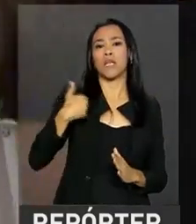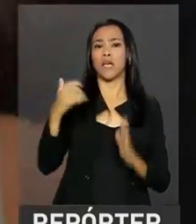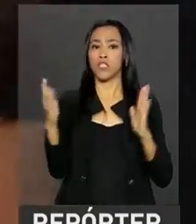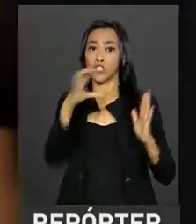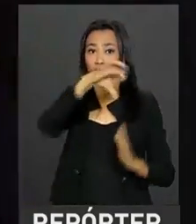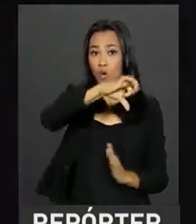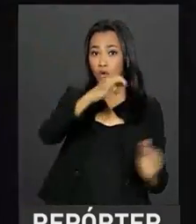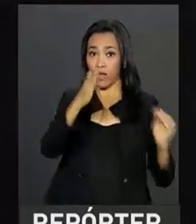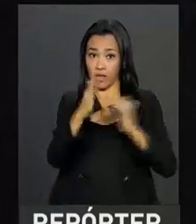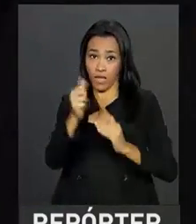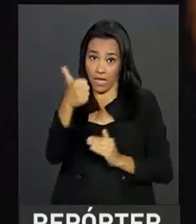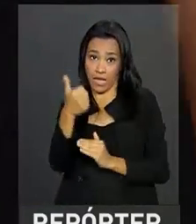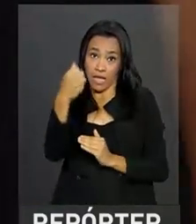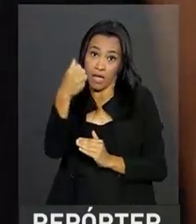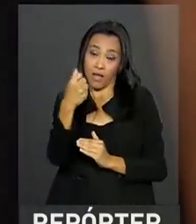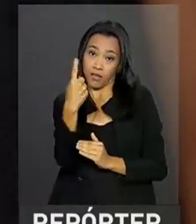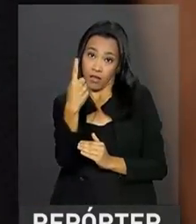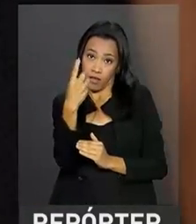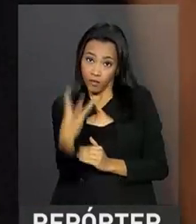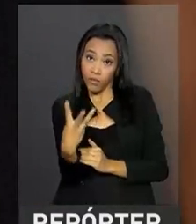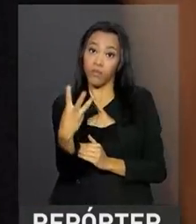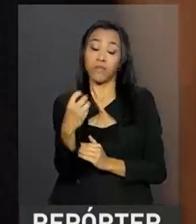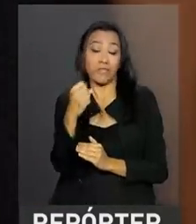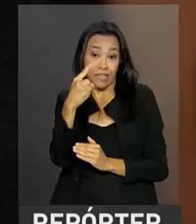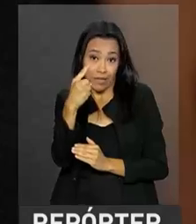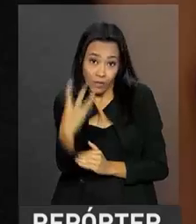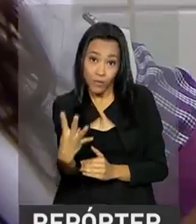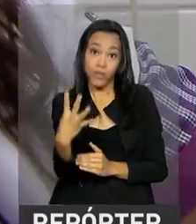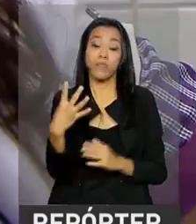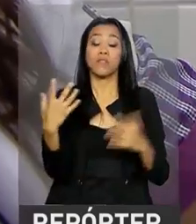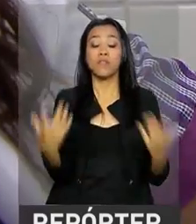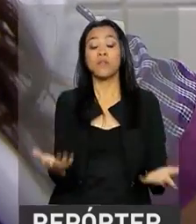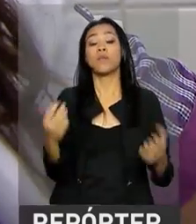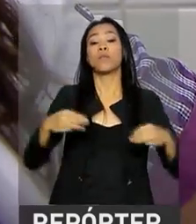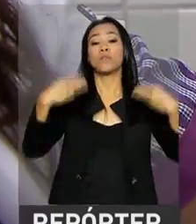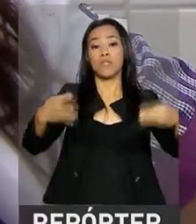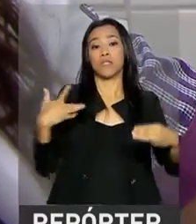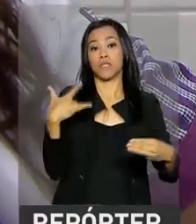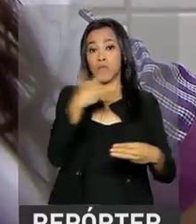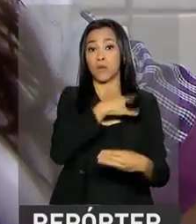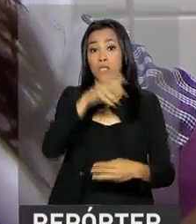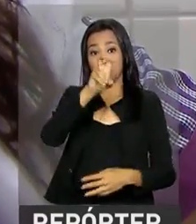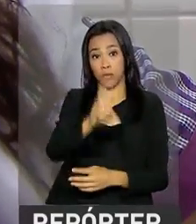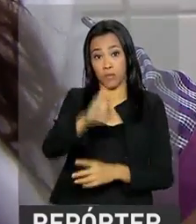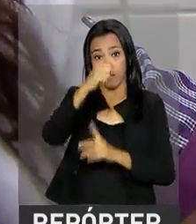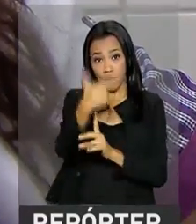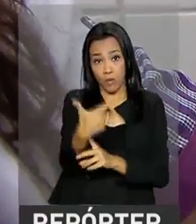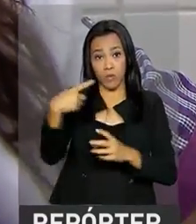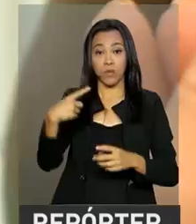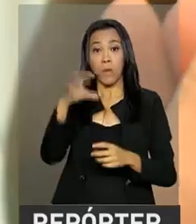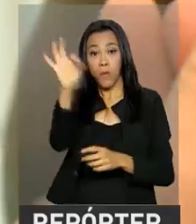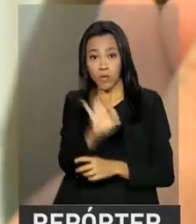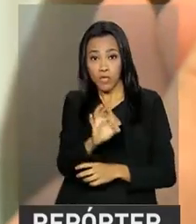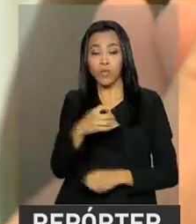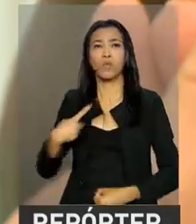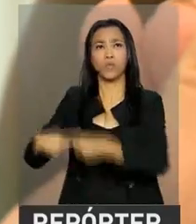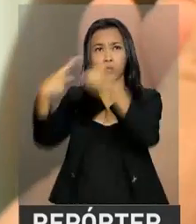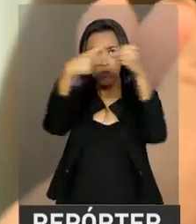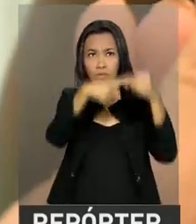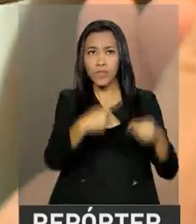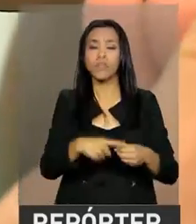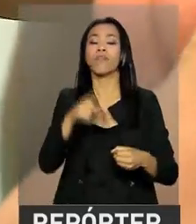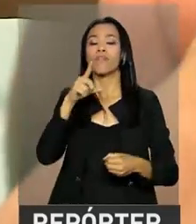anos ainda assim segundo o ministério da saúde 52% dos Municípios brasileiros estão